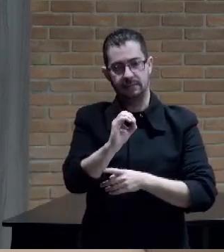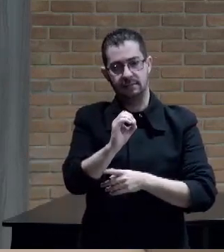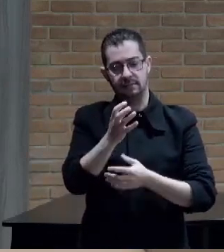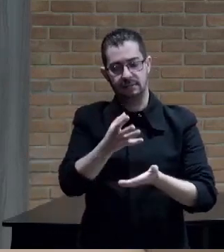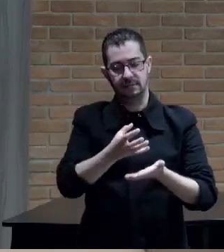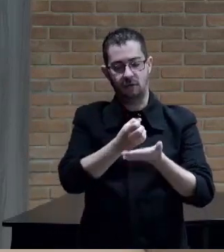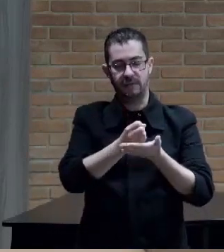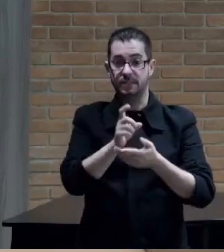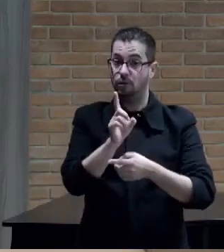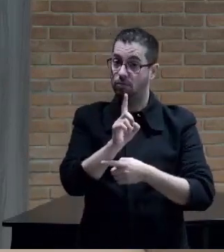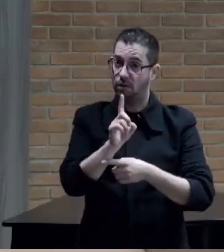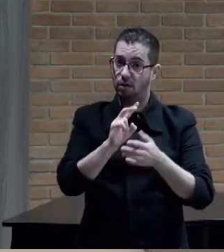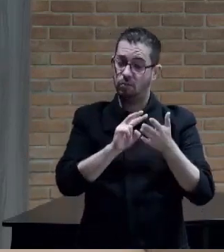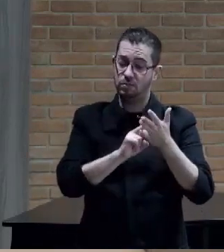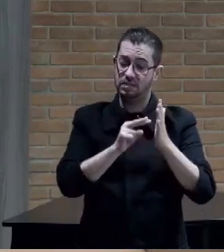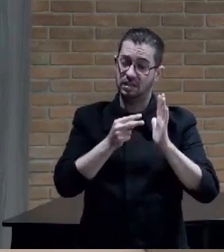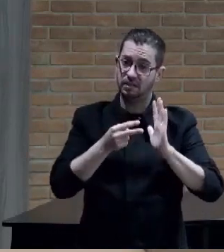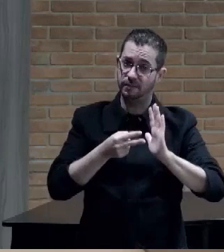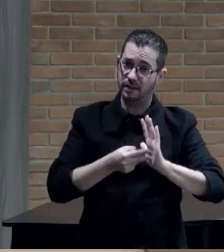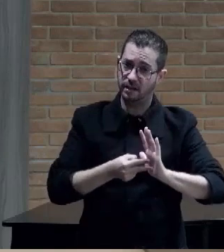significa